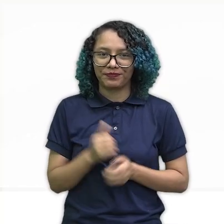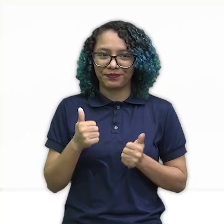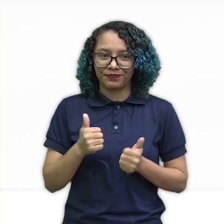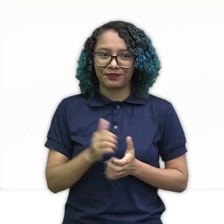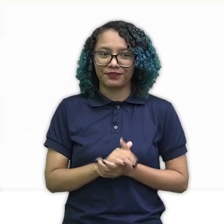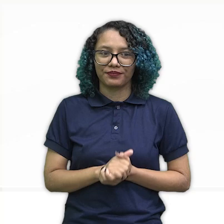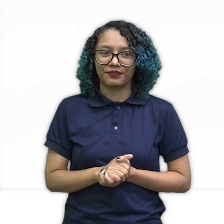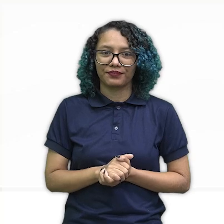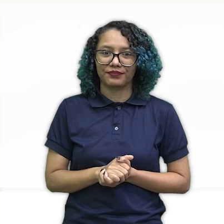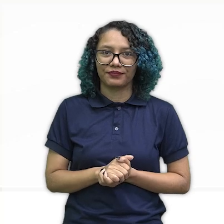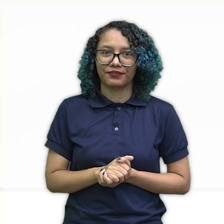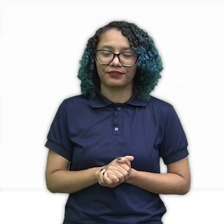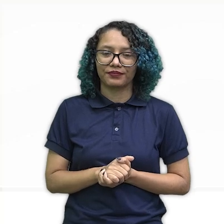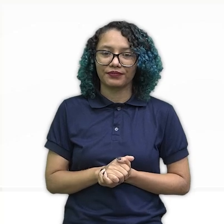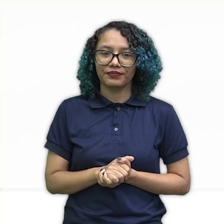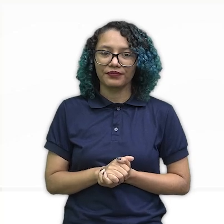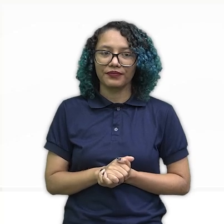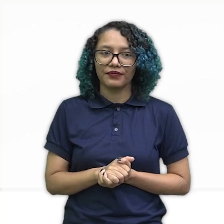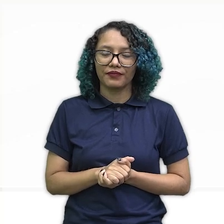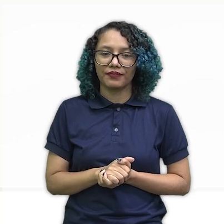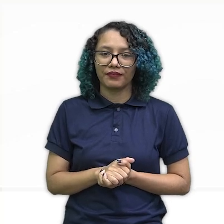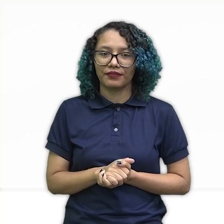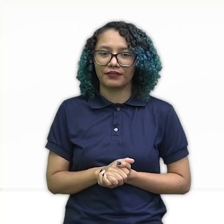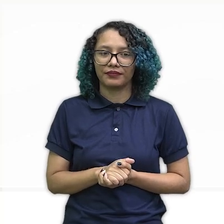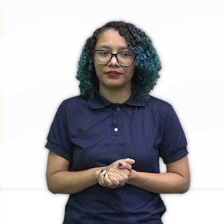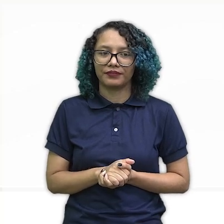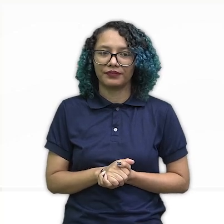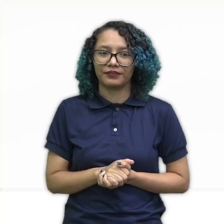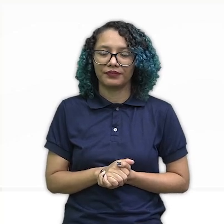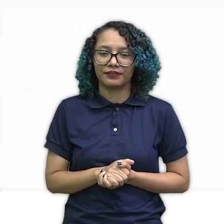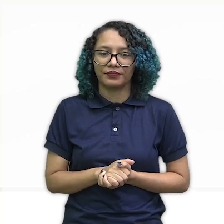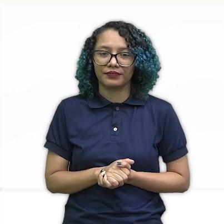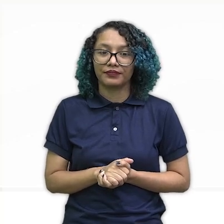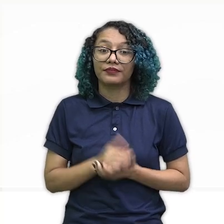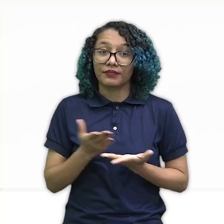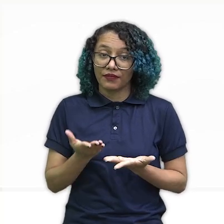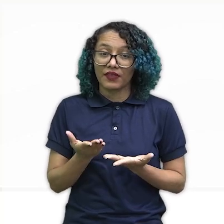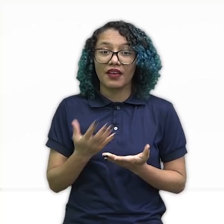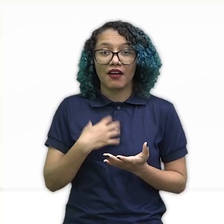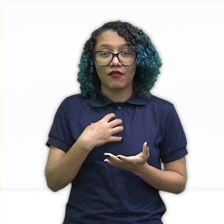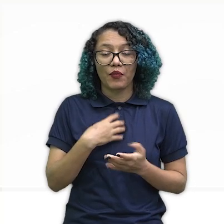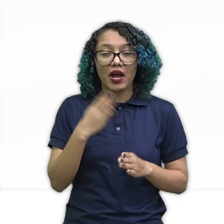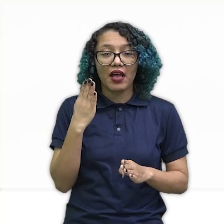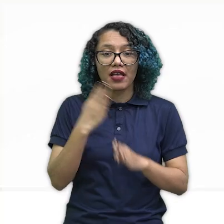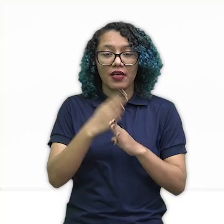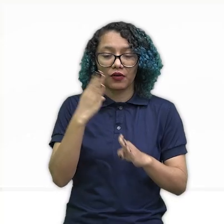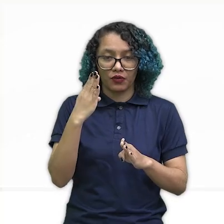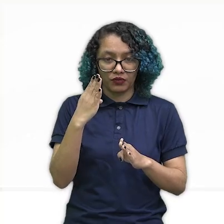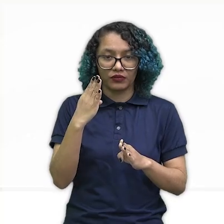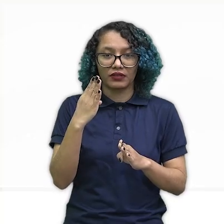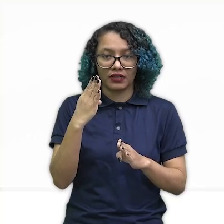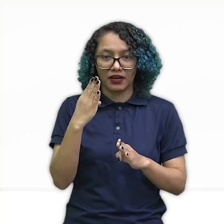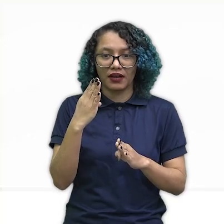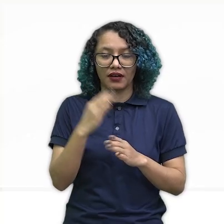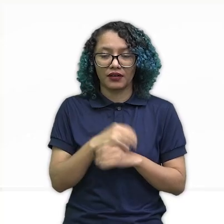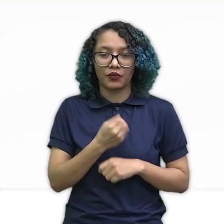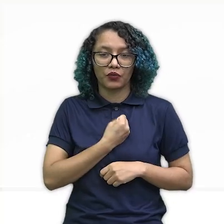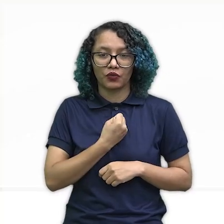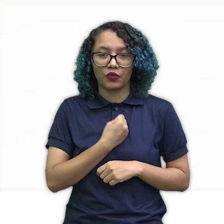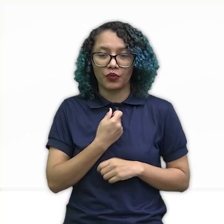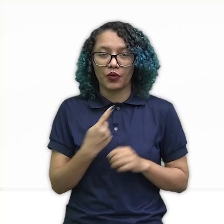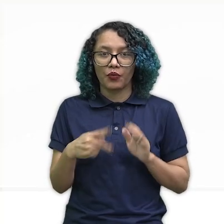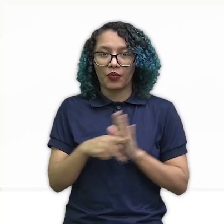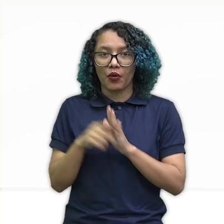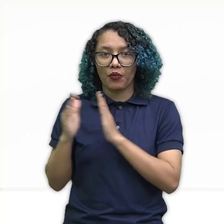bom? Então é assim que a gente determina, então, um elemento, né, um termo da sequência da